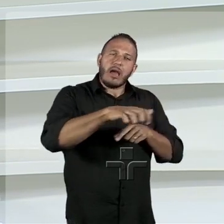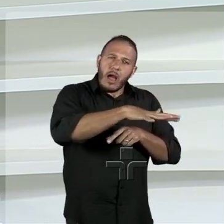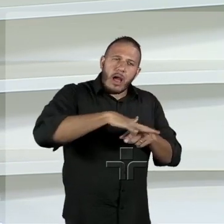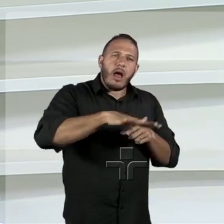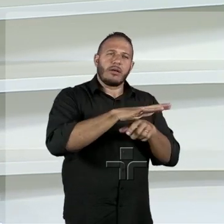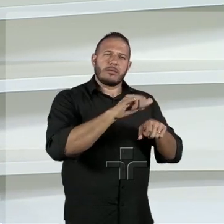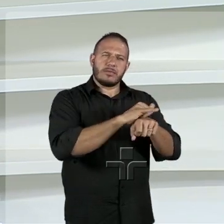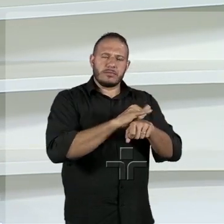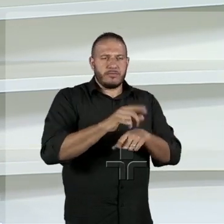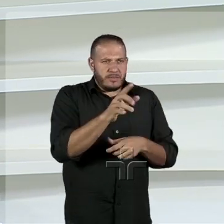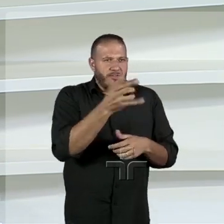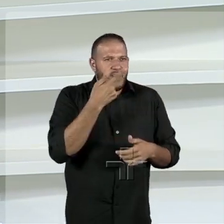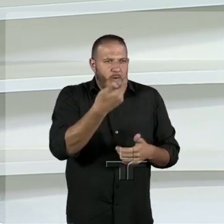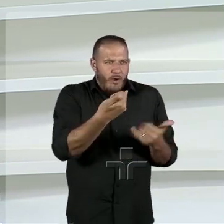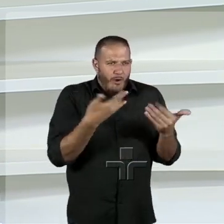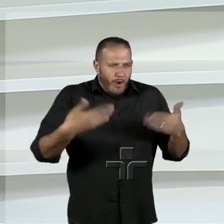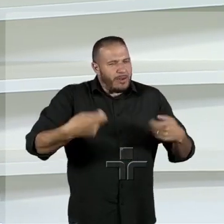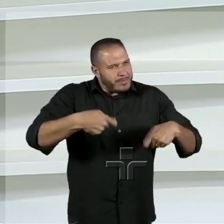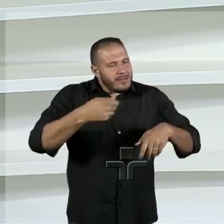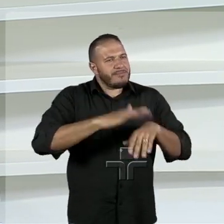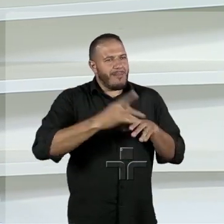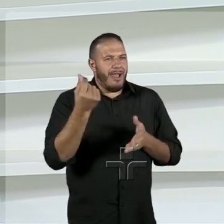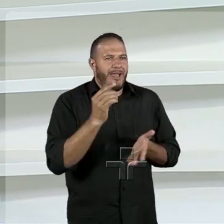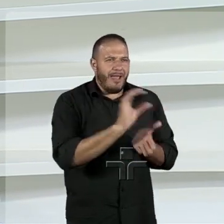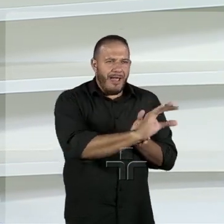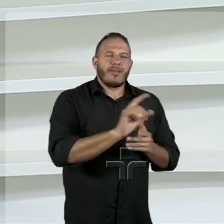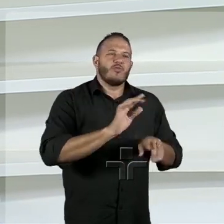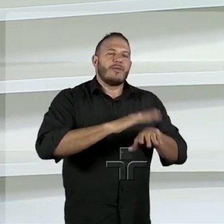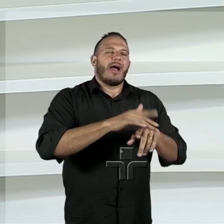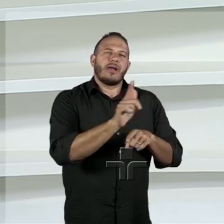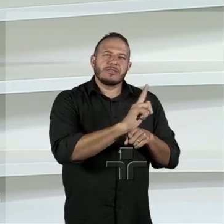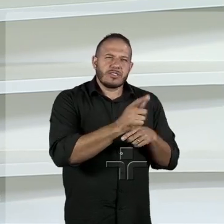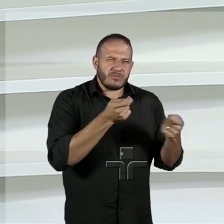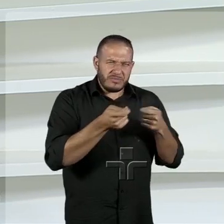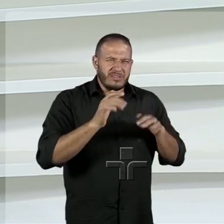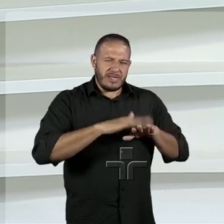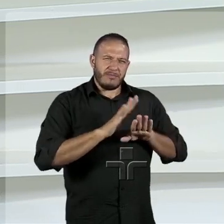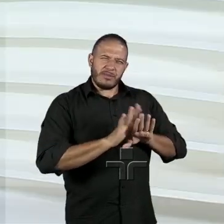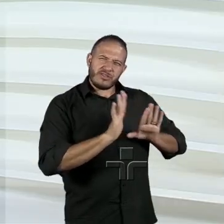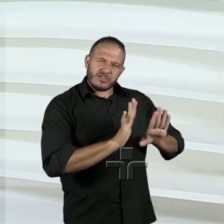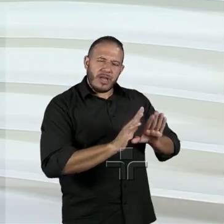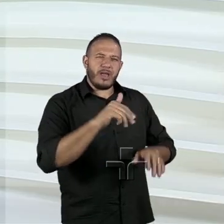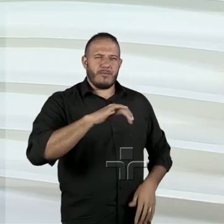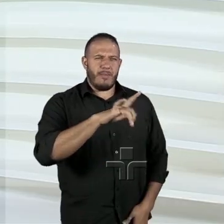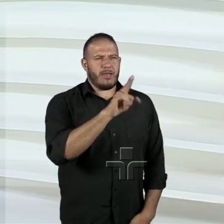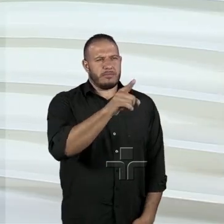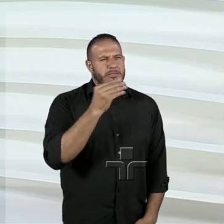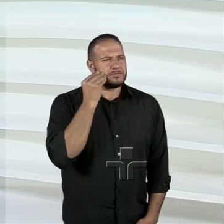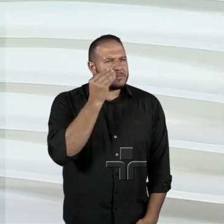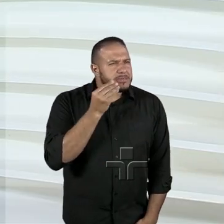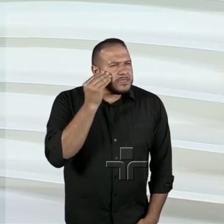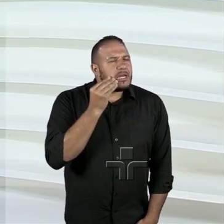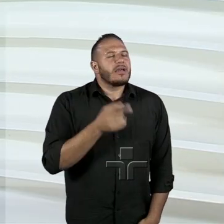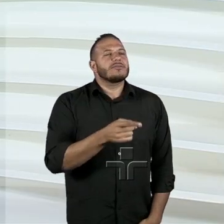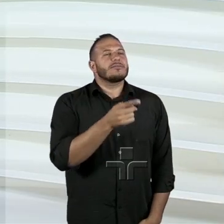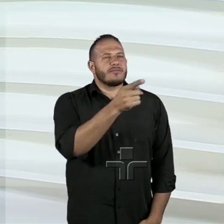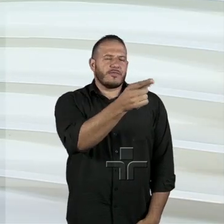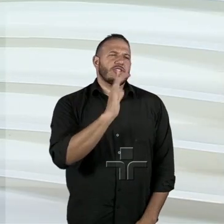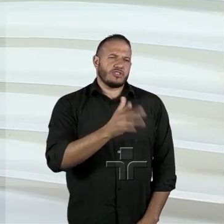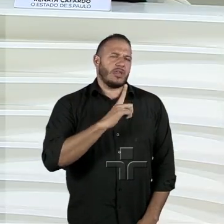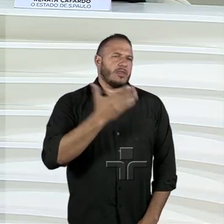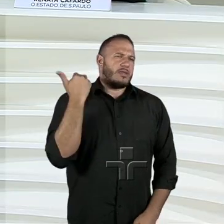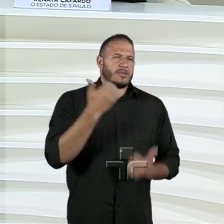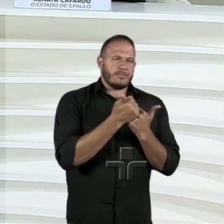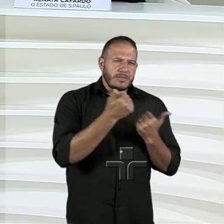que precisa de mais recursos, não apenas mais gestão? Daria para poupar o MEC? O senhor, com a experiência que o senhor tem como ministro, e